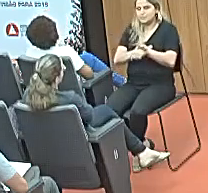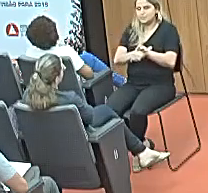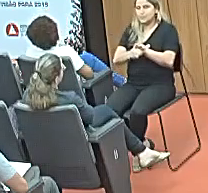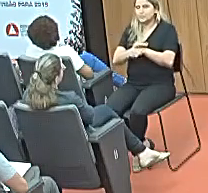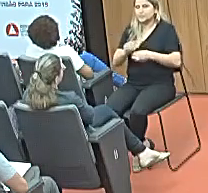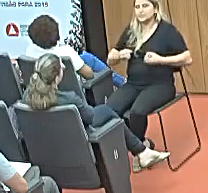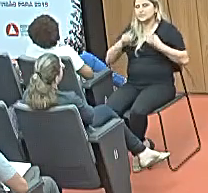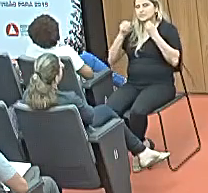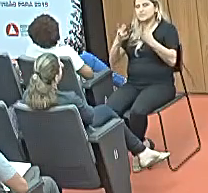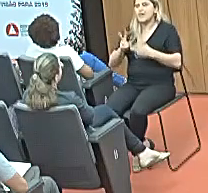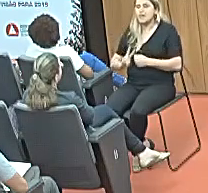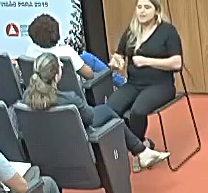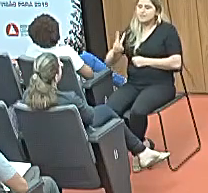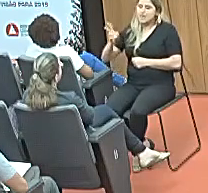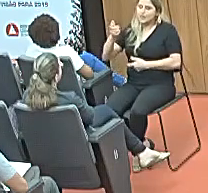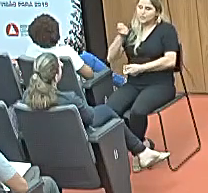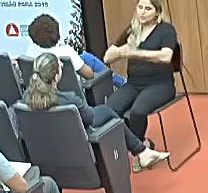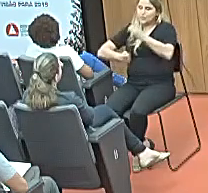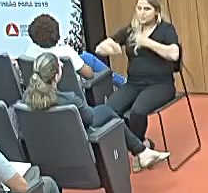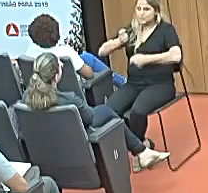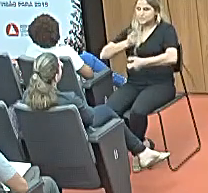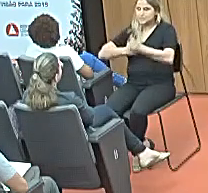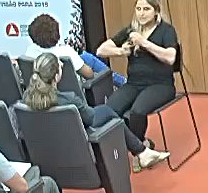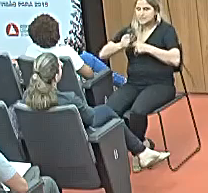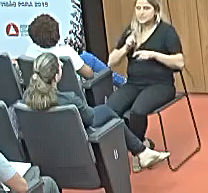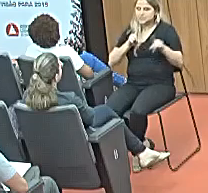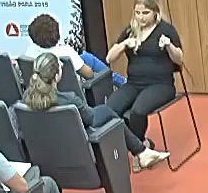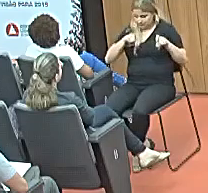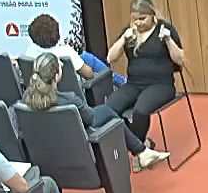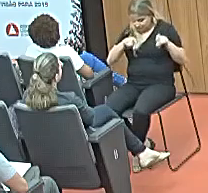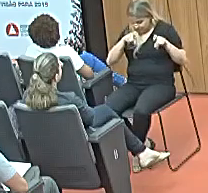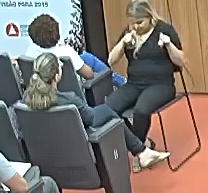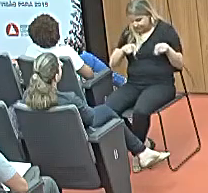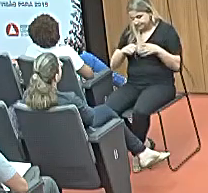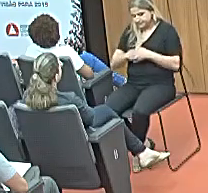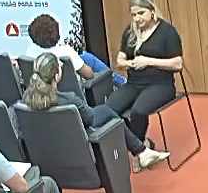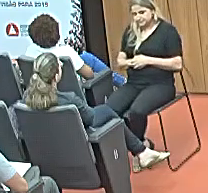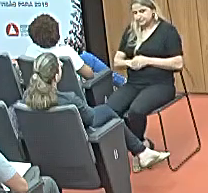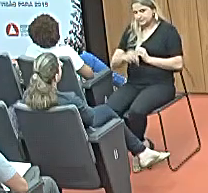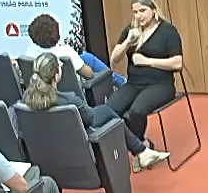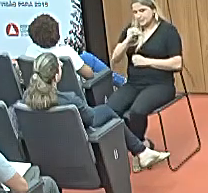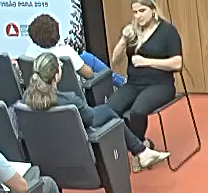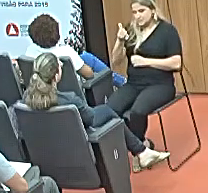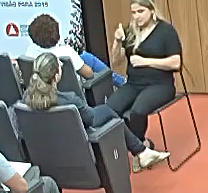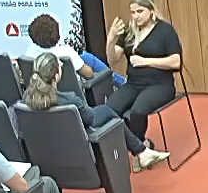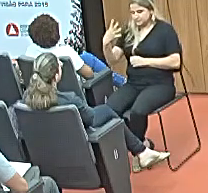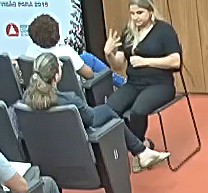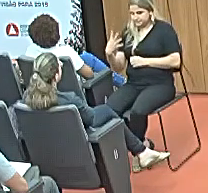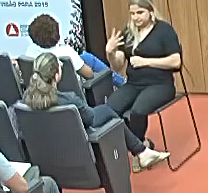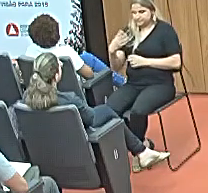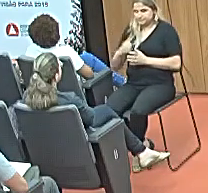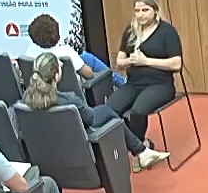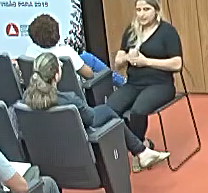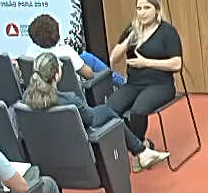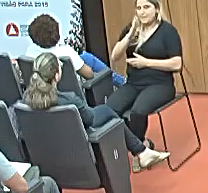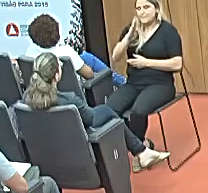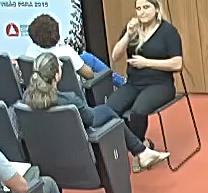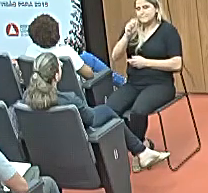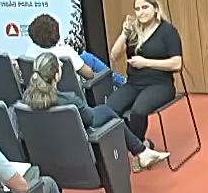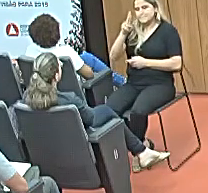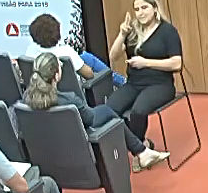valor e comercialização do campo à mesa 06 de quatro barragens de minas